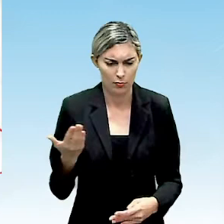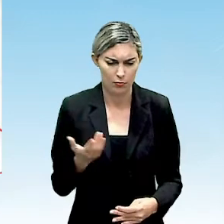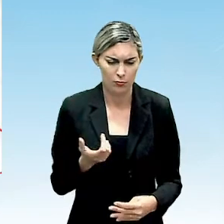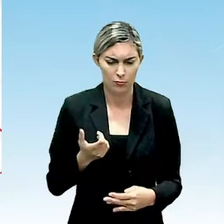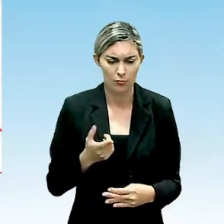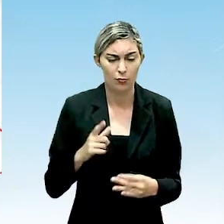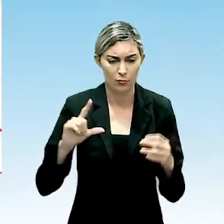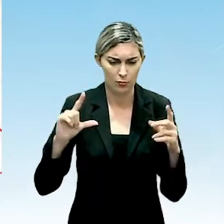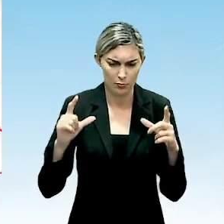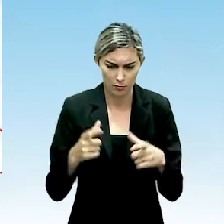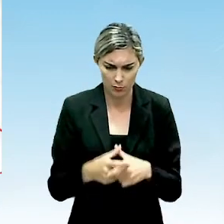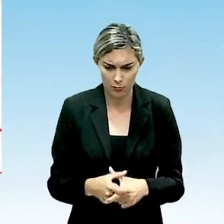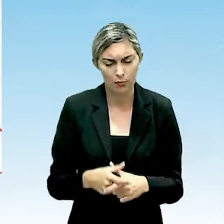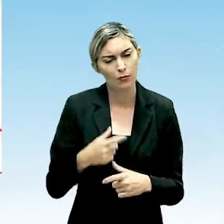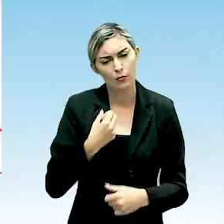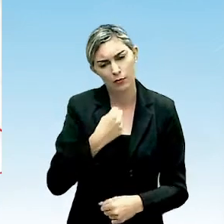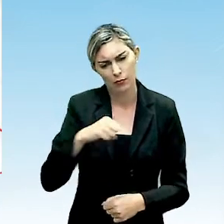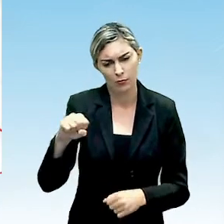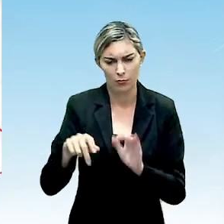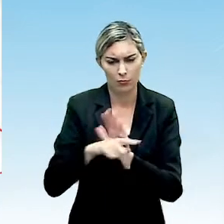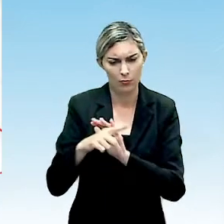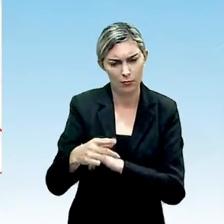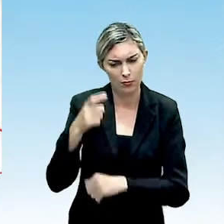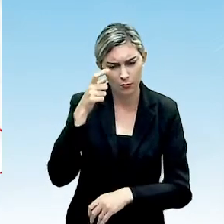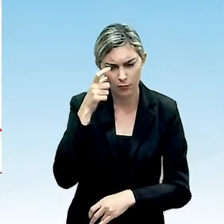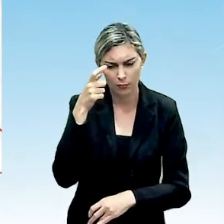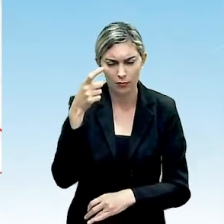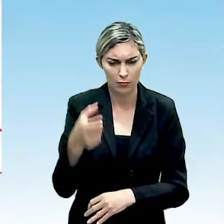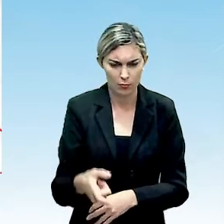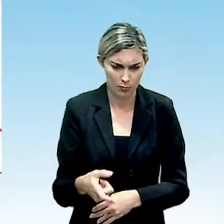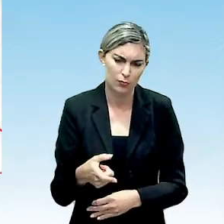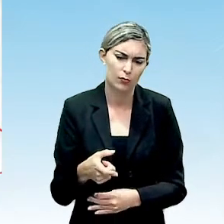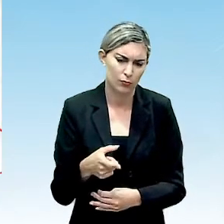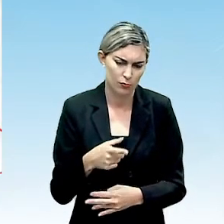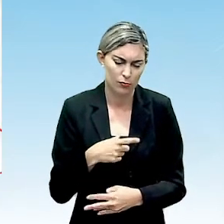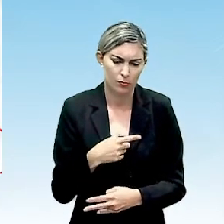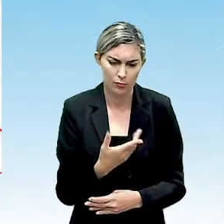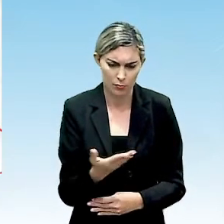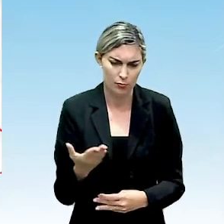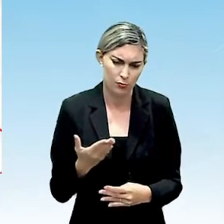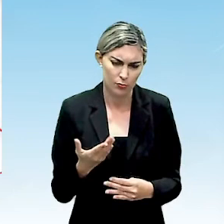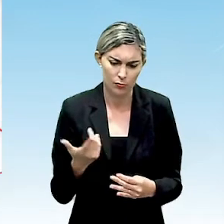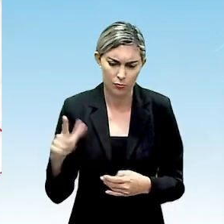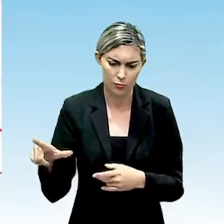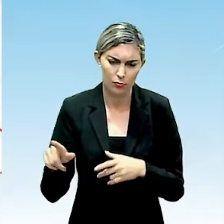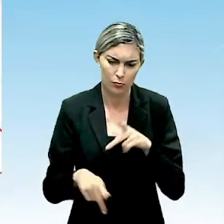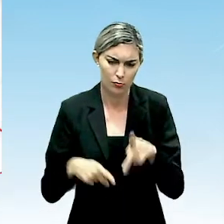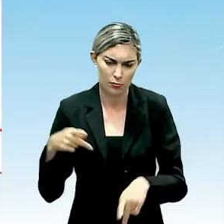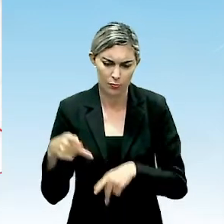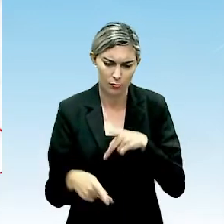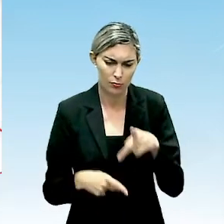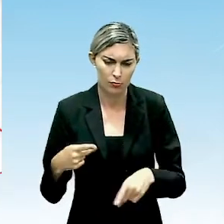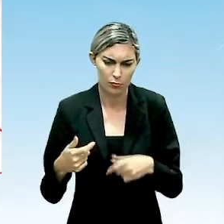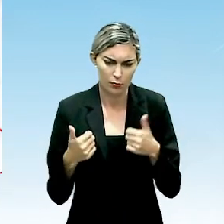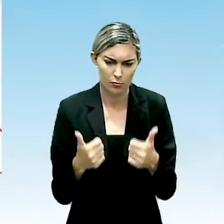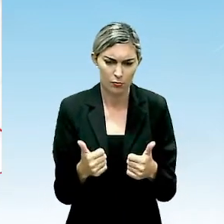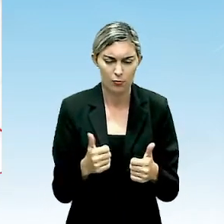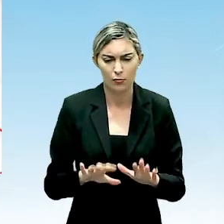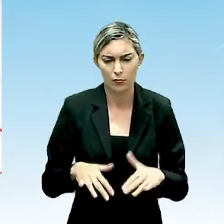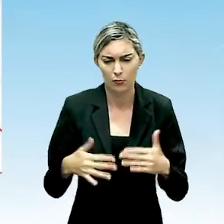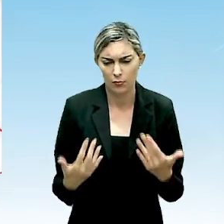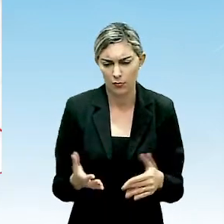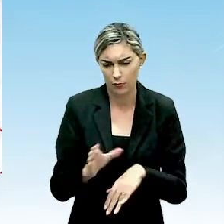uma minoria que defende os seus próprios interesses em detrimento do resto da população. Beleza? Então,